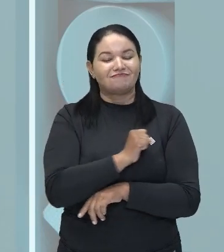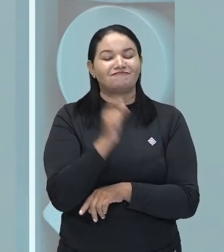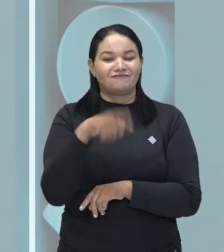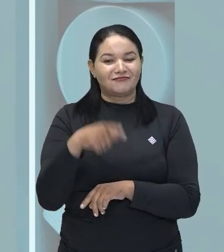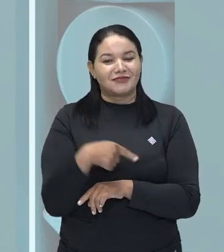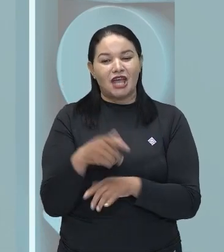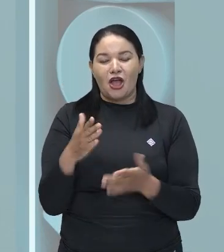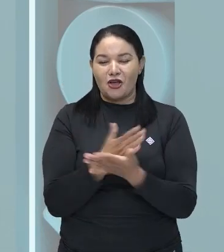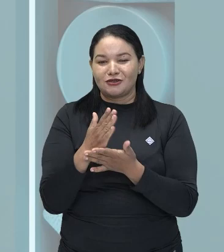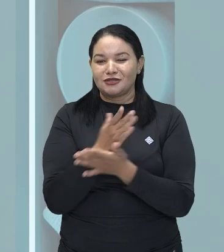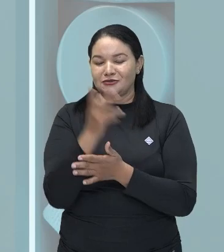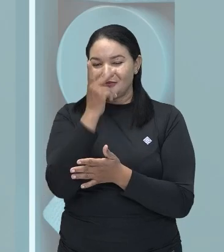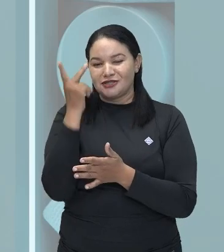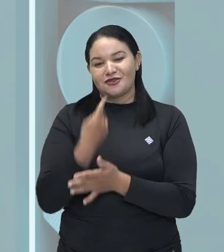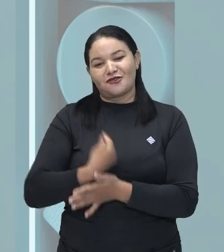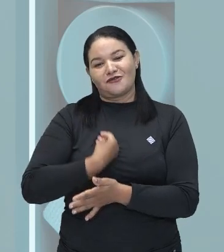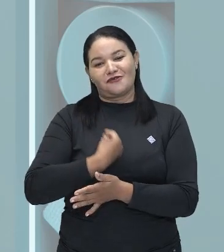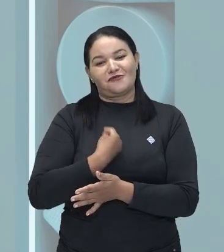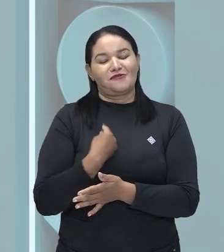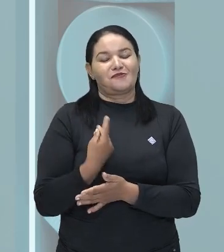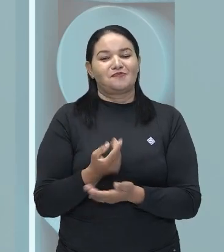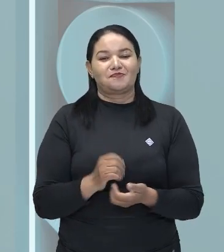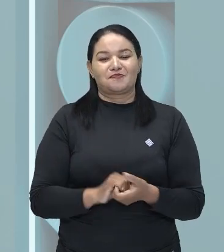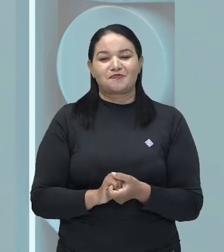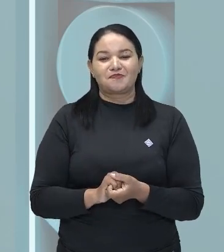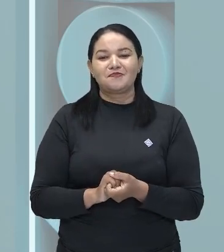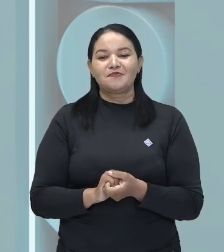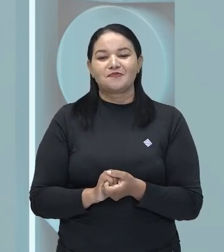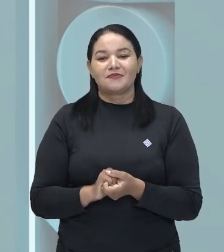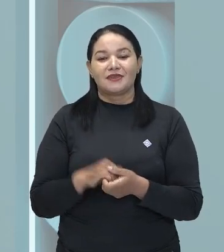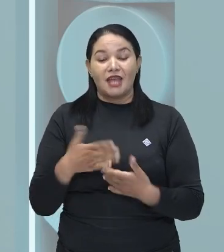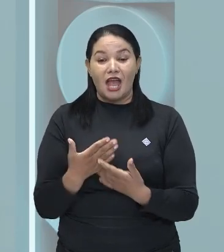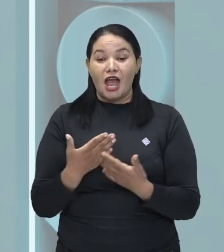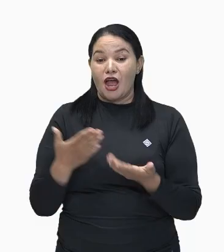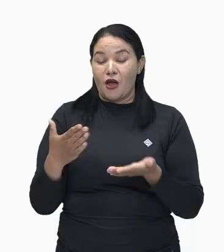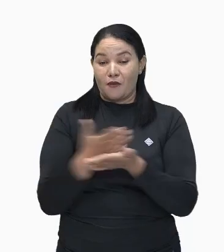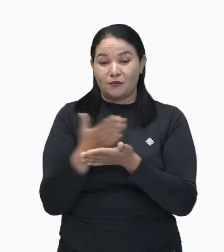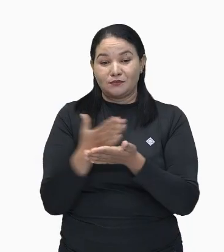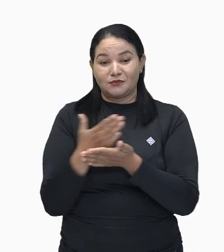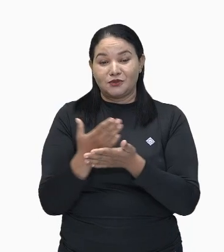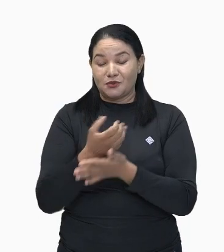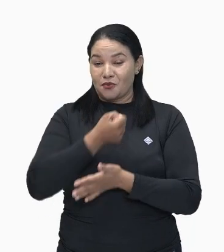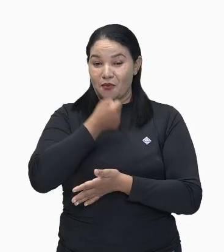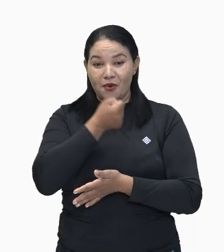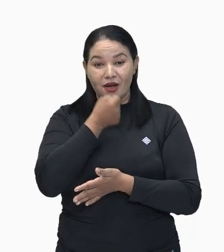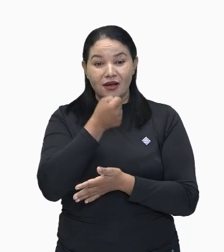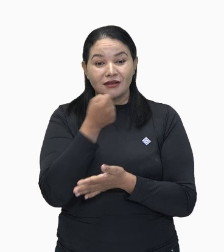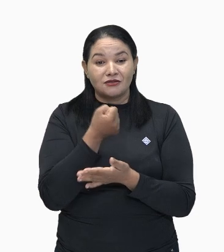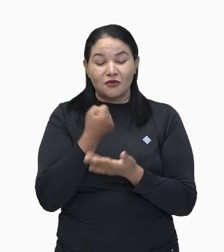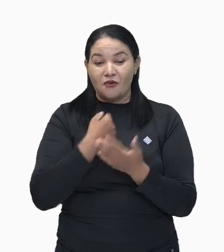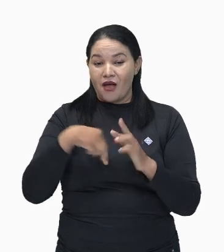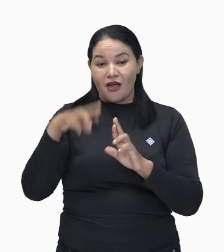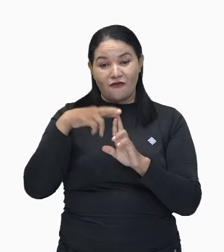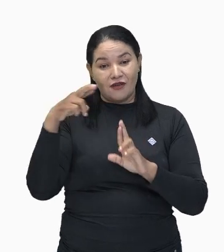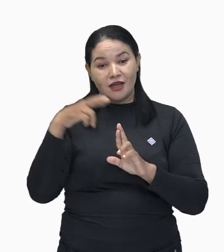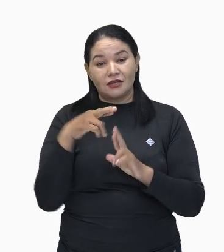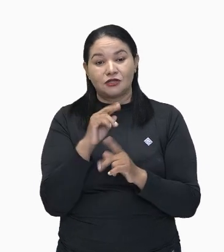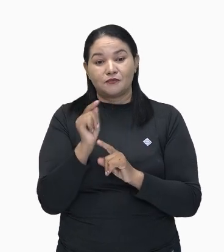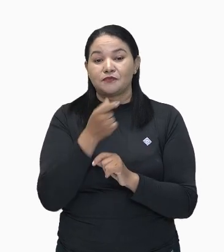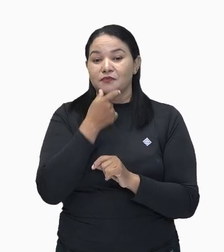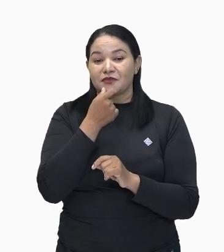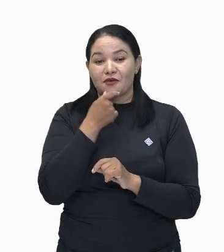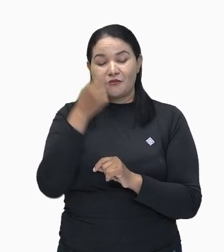as pessoas que estavam ali vivenciando. E vamos ver alguns dos cantores de referência da Jovem Guarda? Erasmo